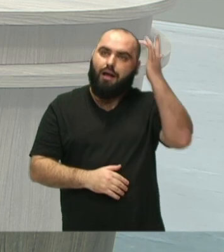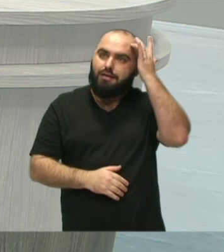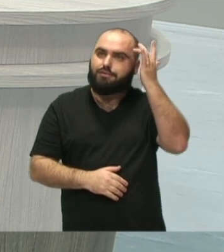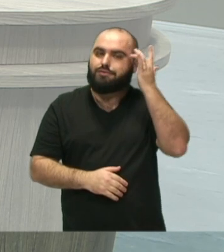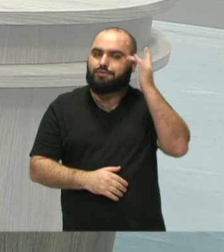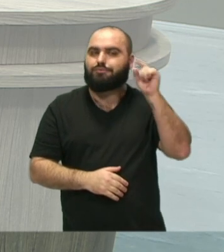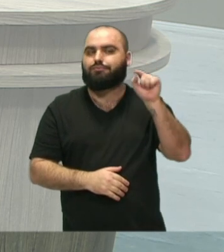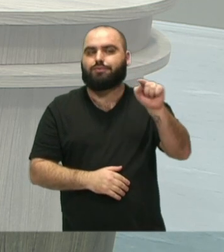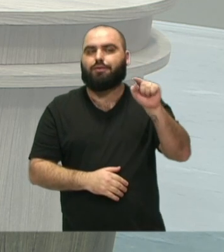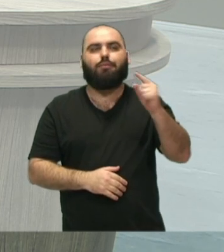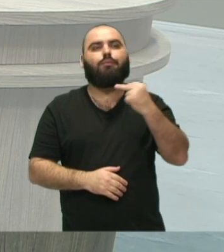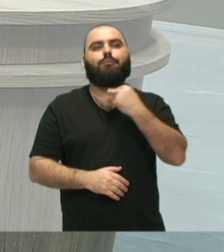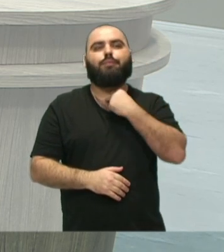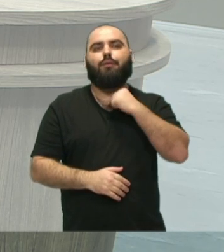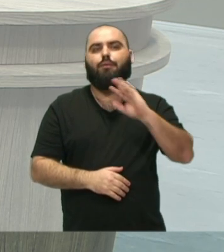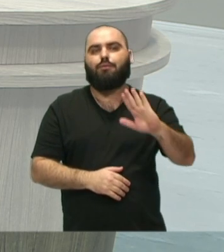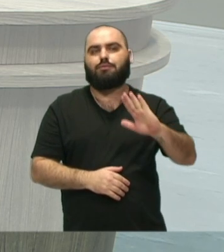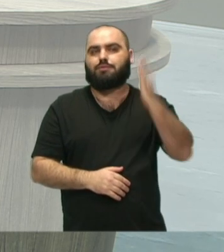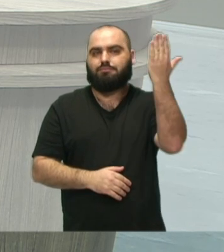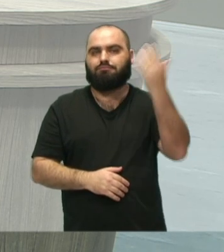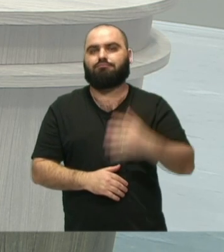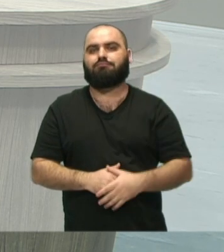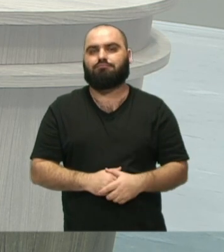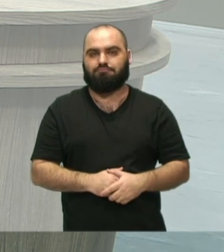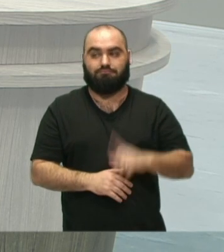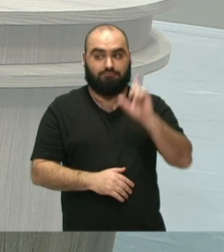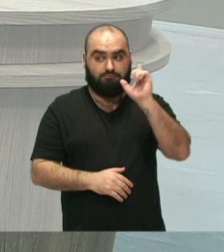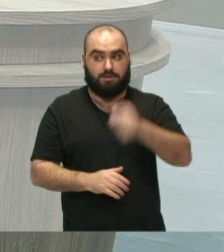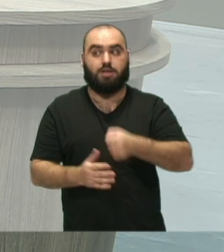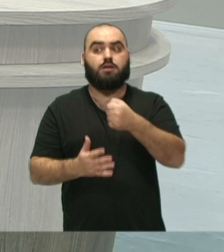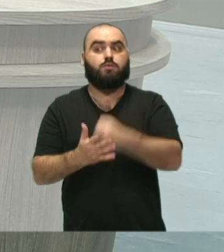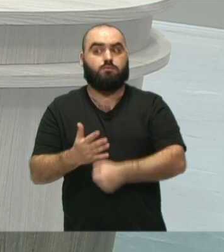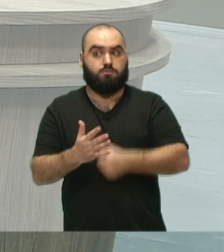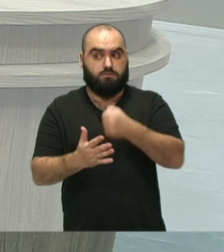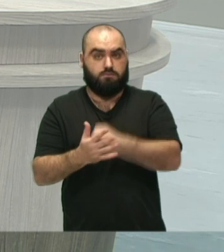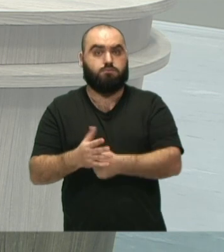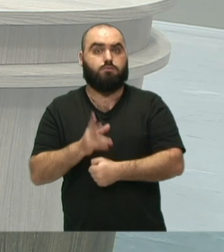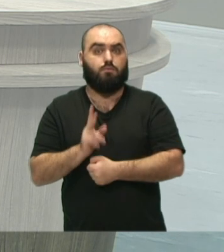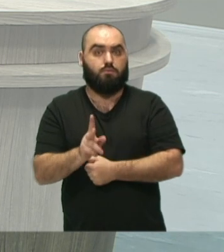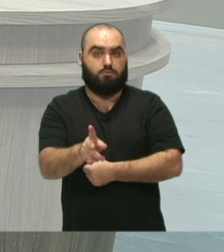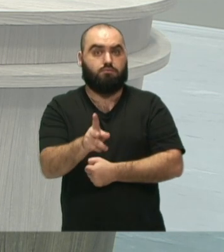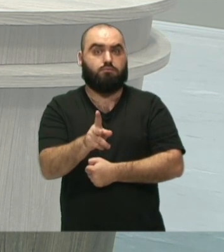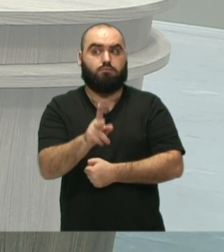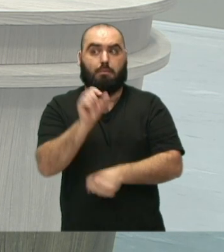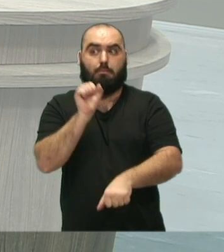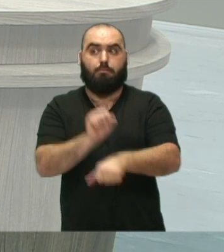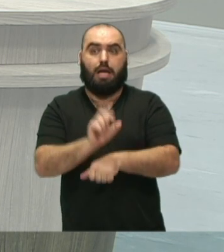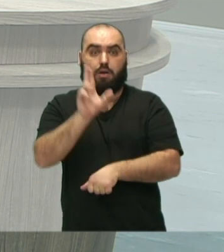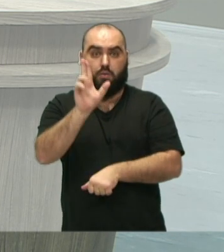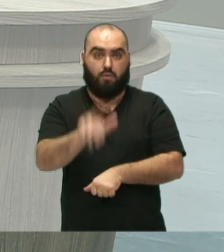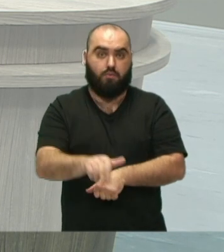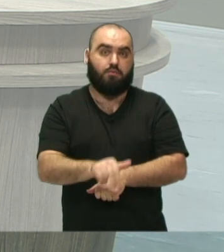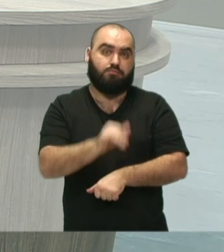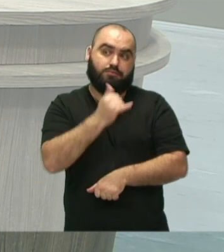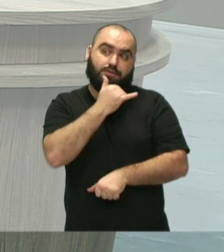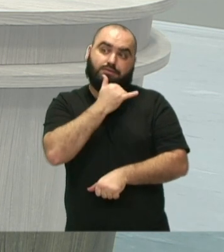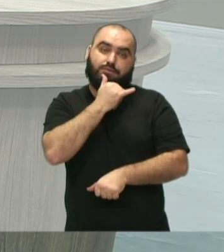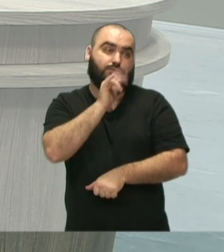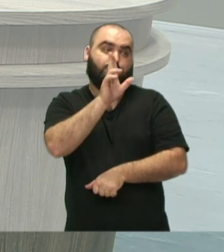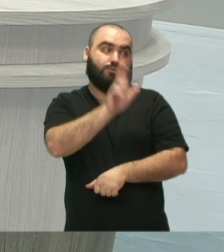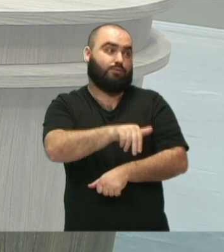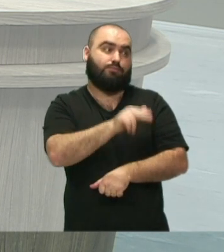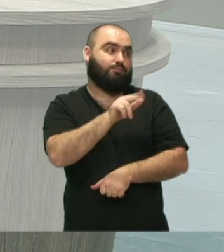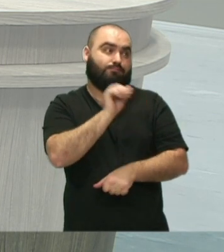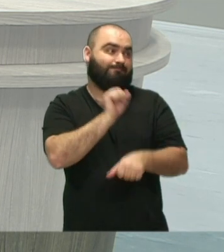não deve acontecer. Então, é uma luta que continua, né? Que não pode parar nunca. Não. Infelizmente, não pode parar